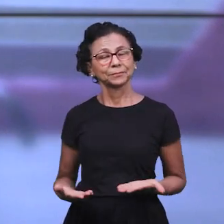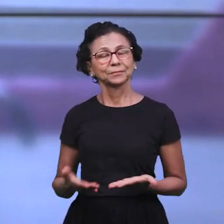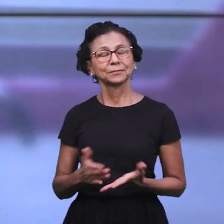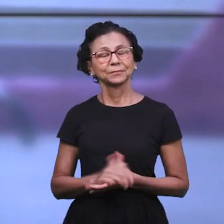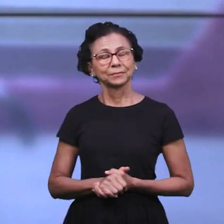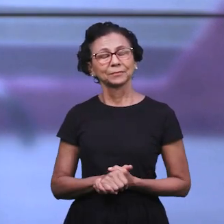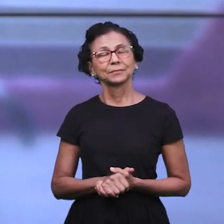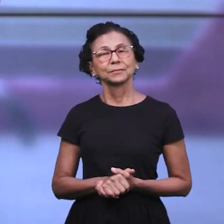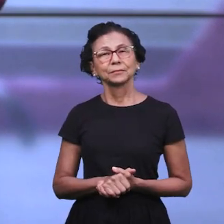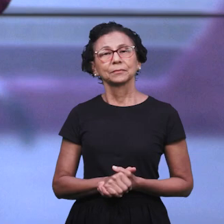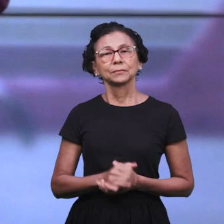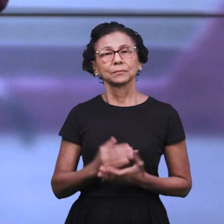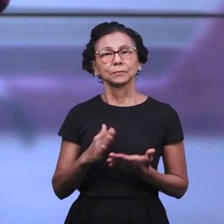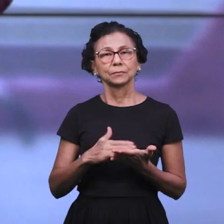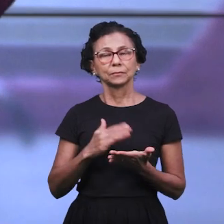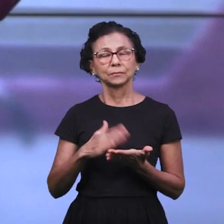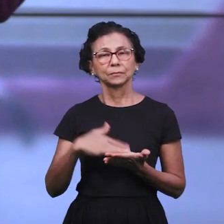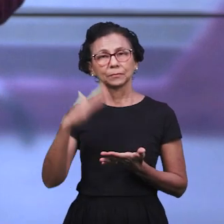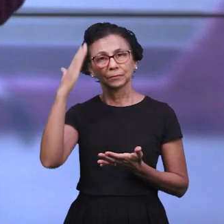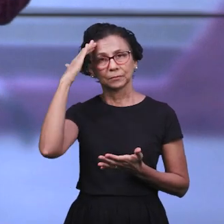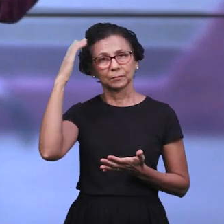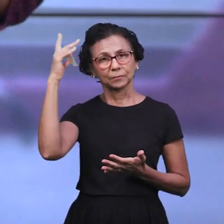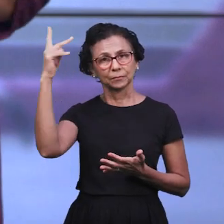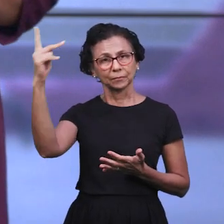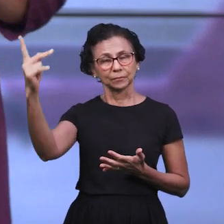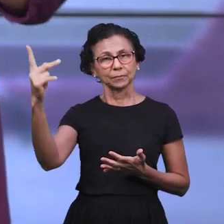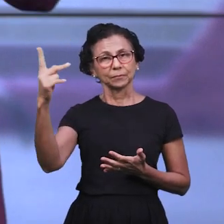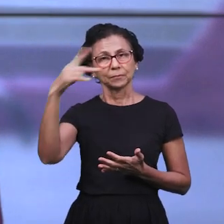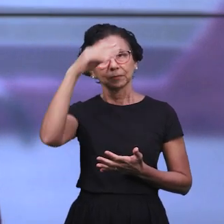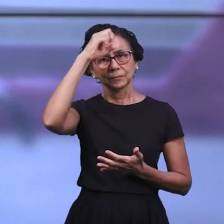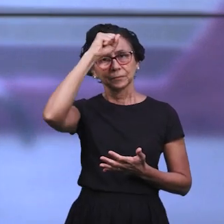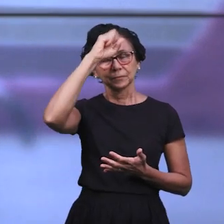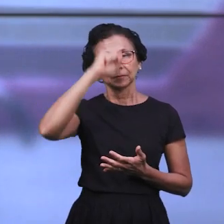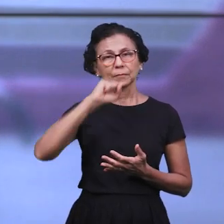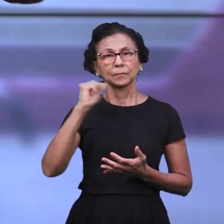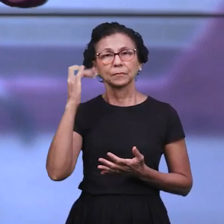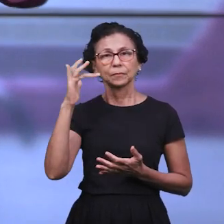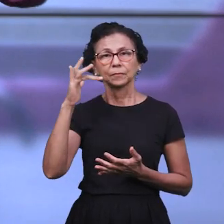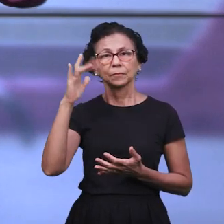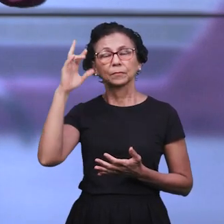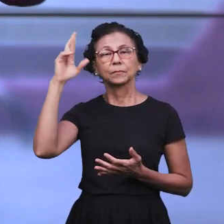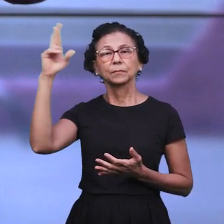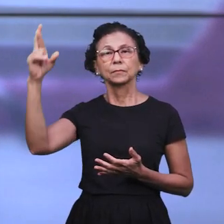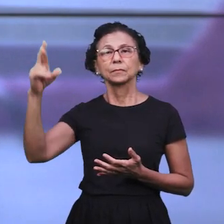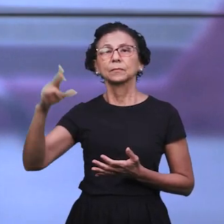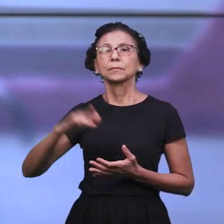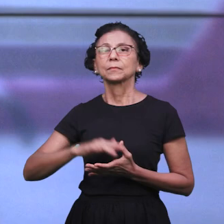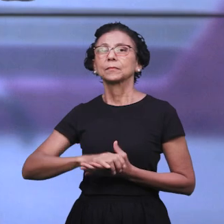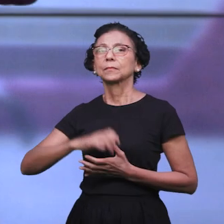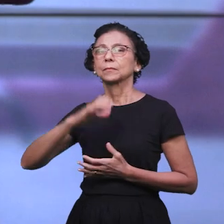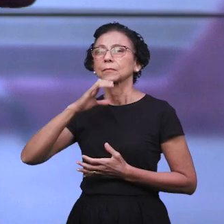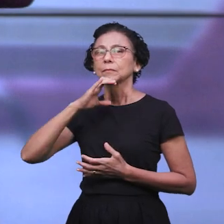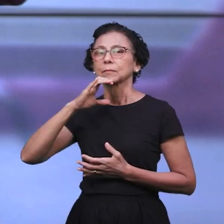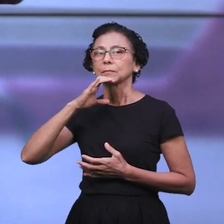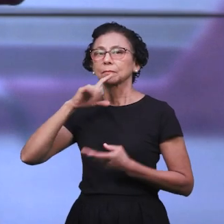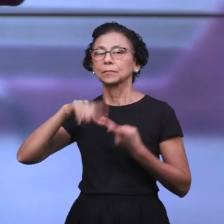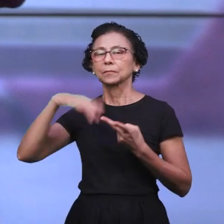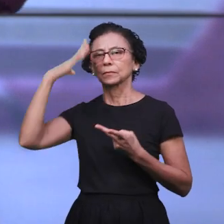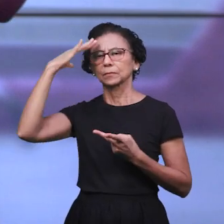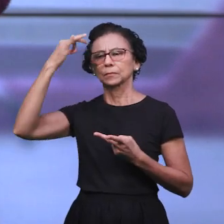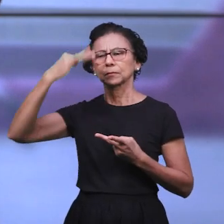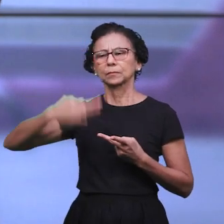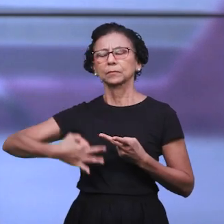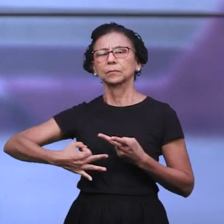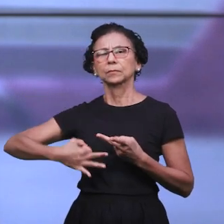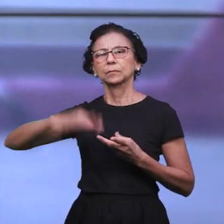nós aprendemos com o livro de Provérbios que o temor do Senhor é conhecimento de Deus, sabedoria e